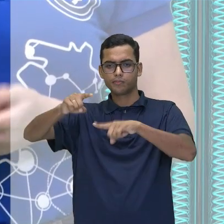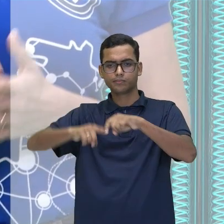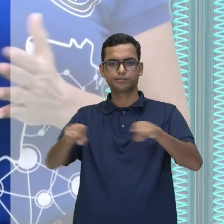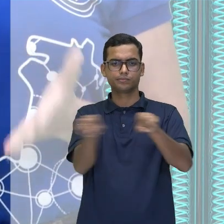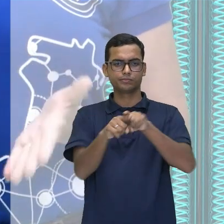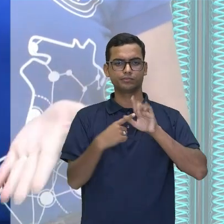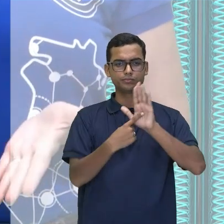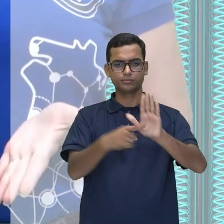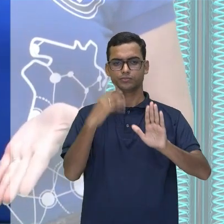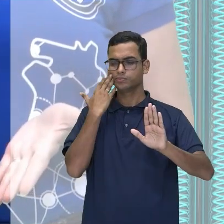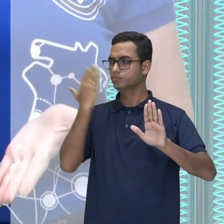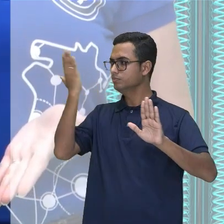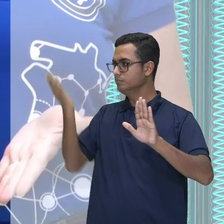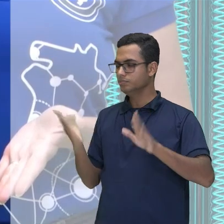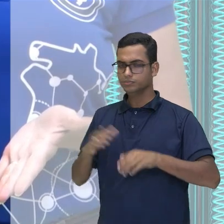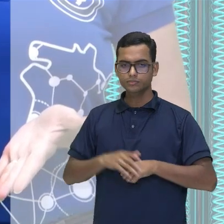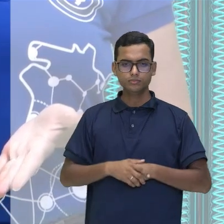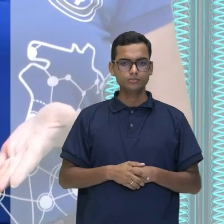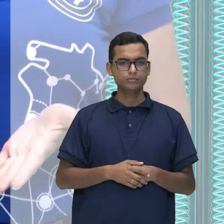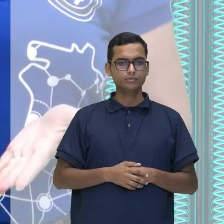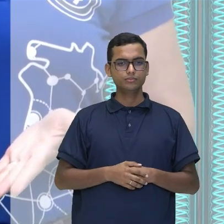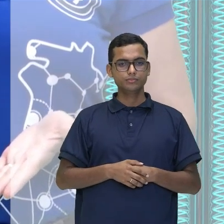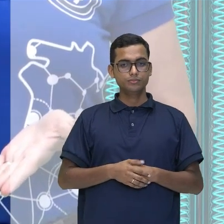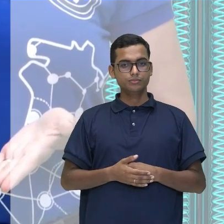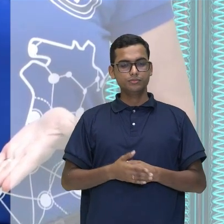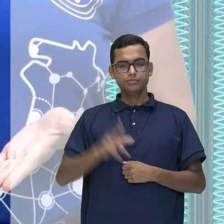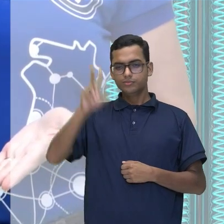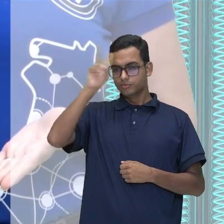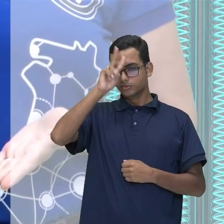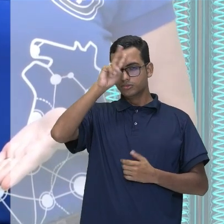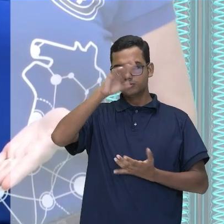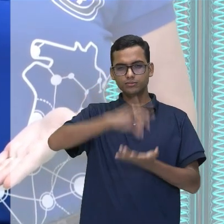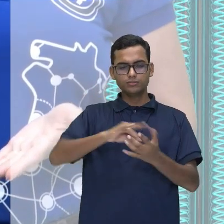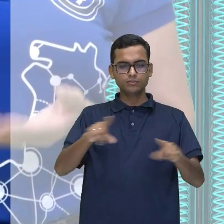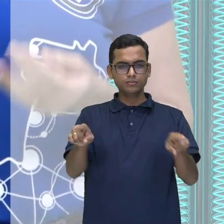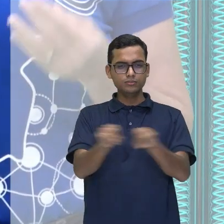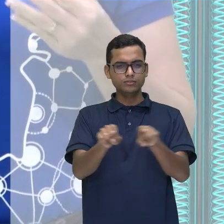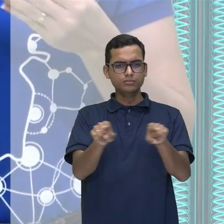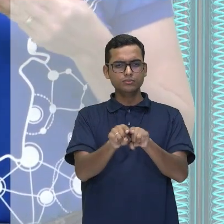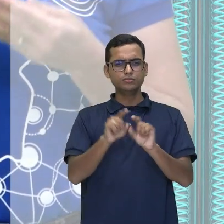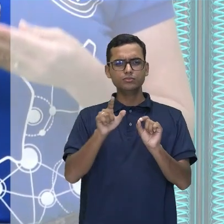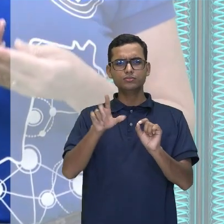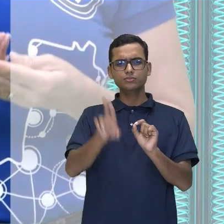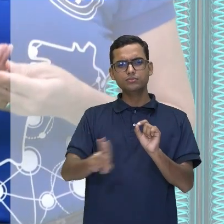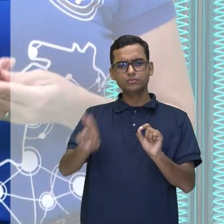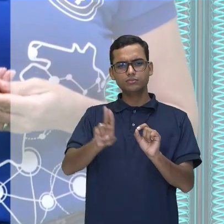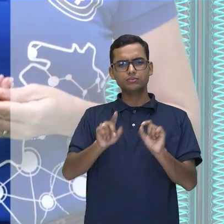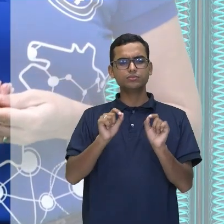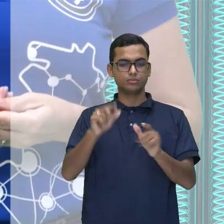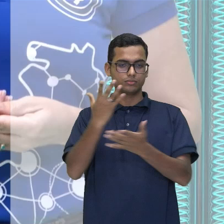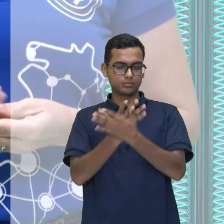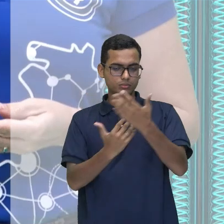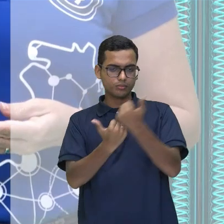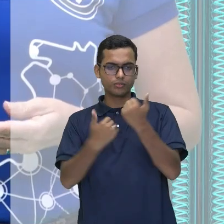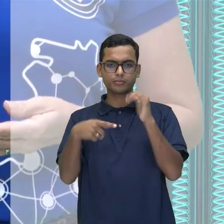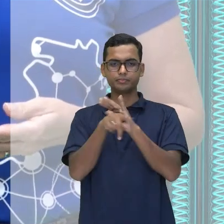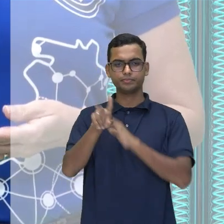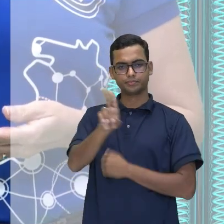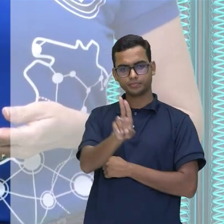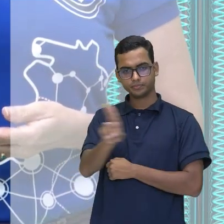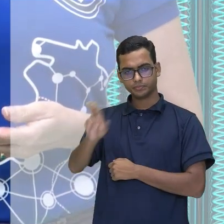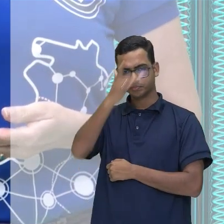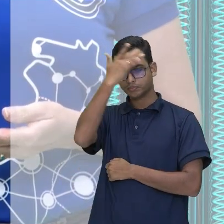aqui. Então, vamos relembrar o uso deles? Eles são usados para quê? Para substituir o